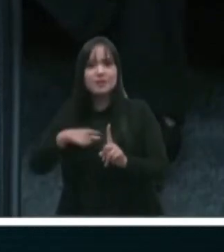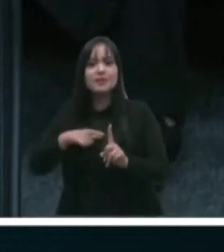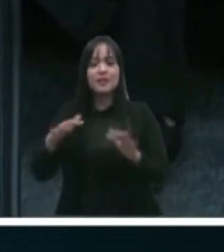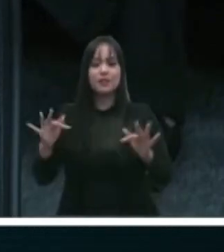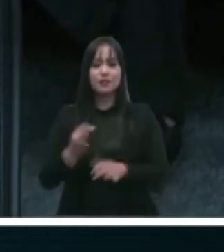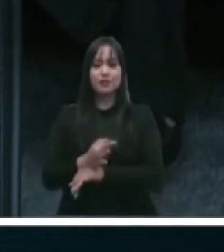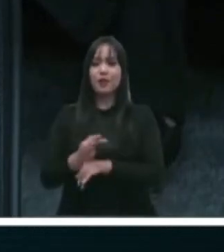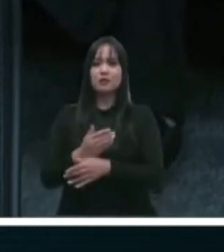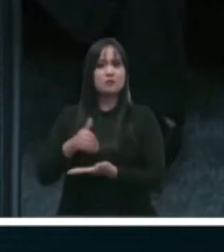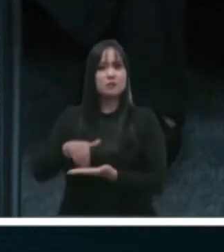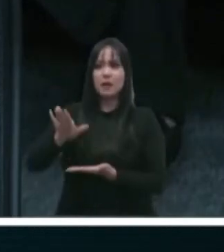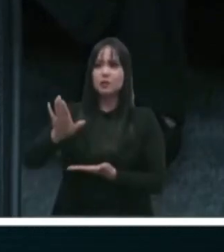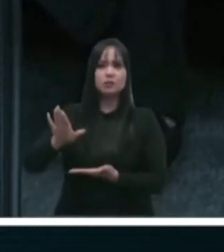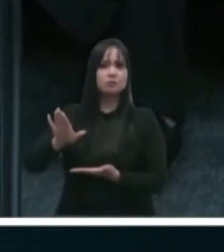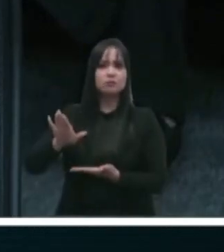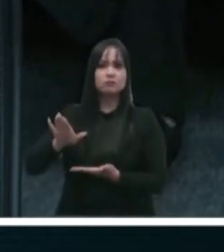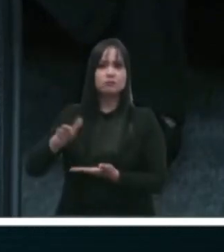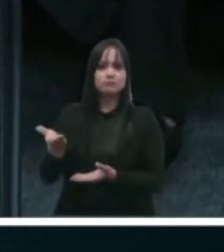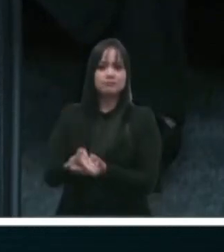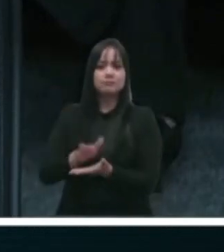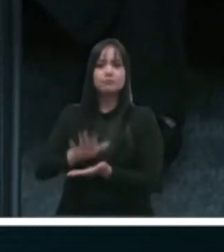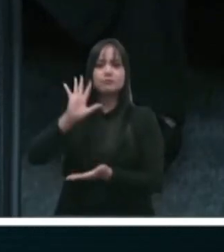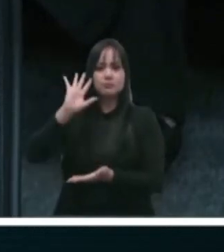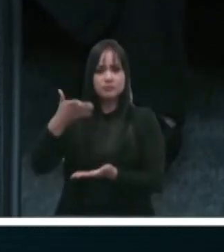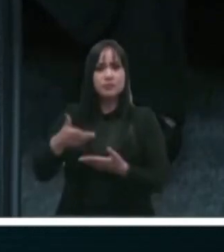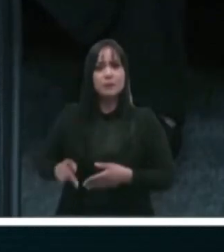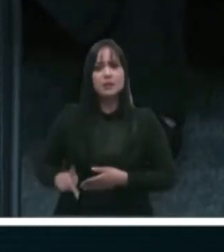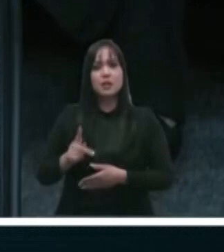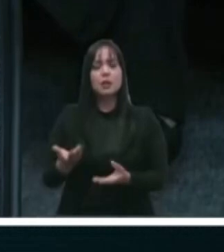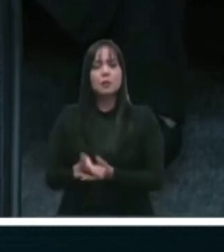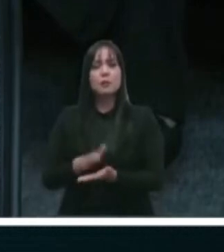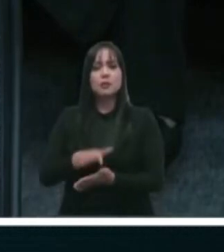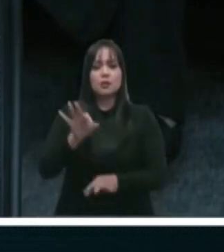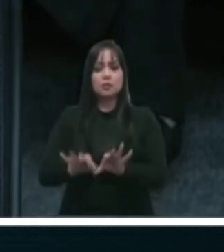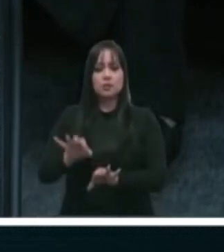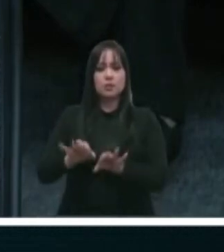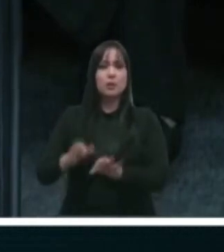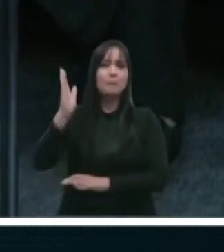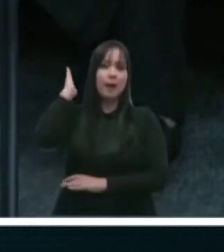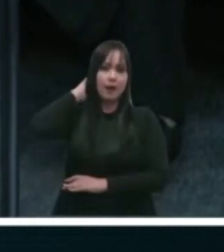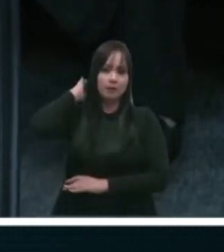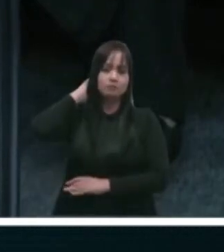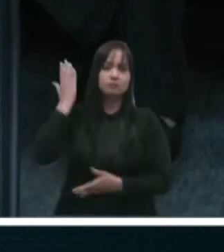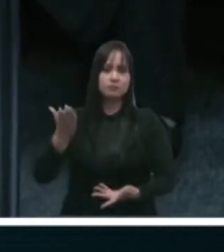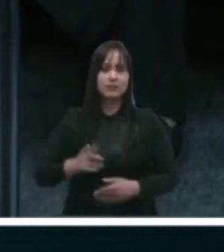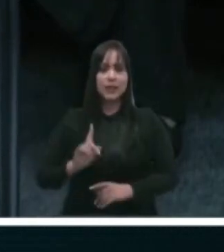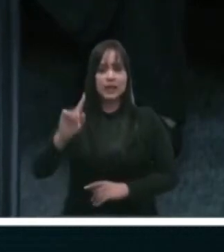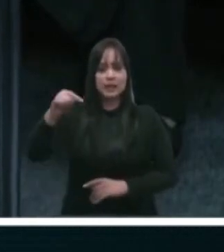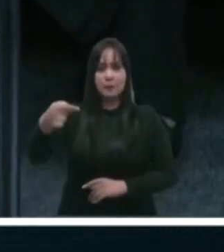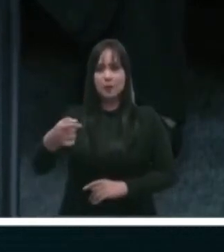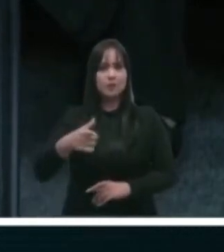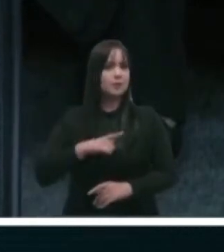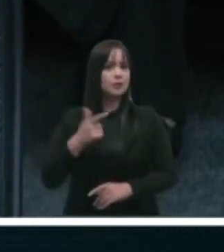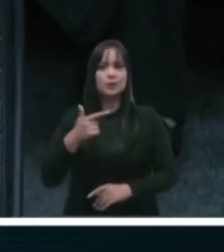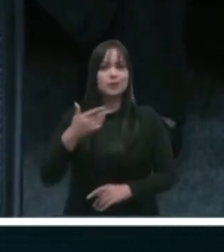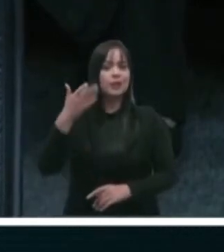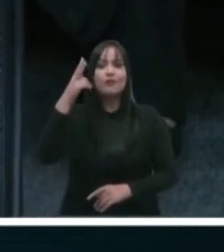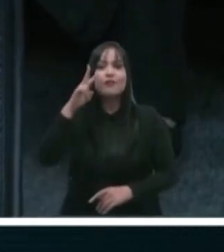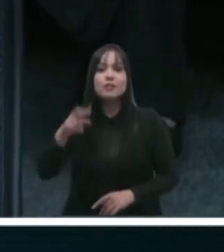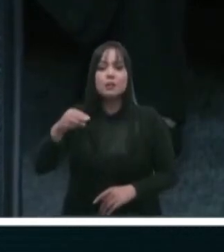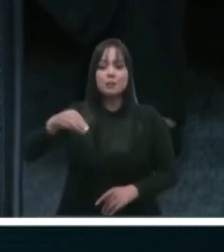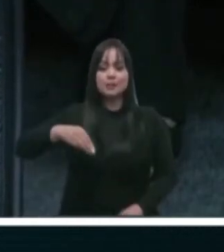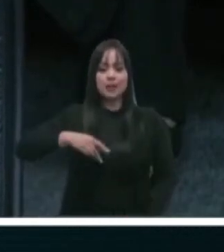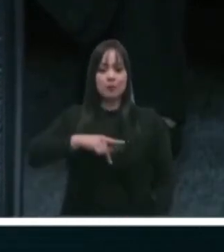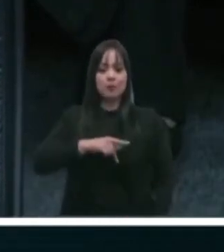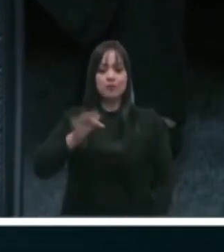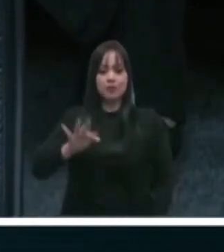Sanchotene destacou que a determinação foi dada quando Antônio Carlos Campelo estava de férias. Sem conceder vista para o Ministério Público Federal